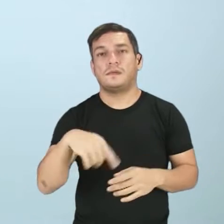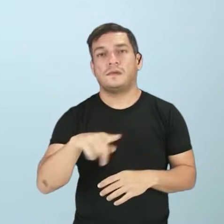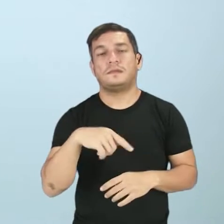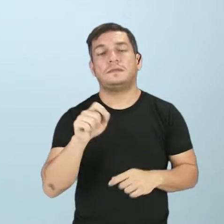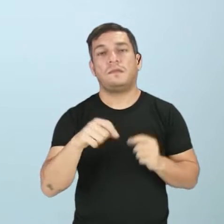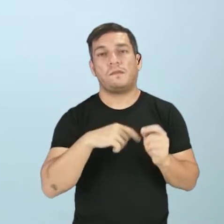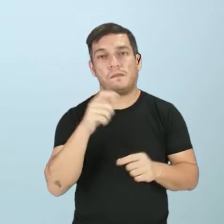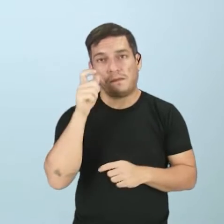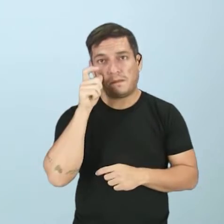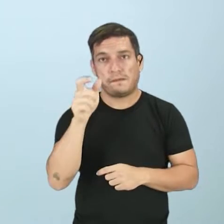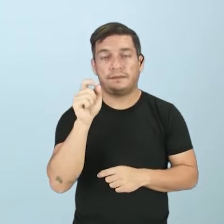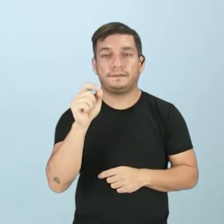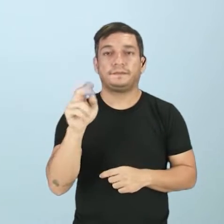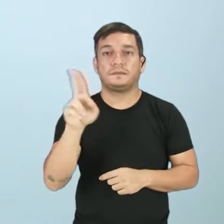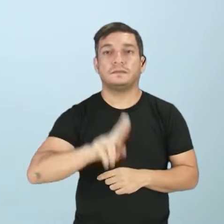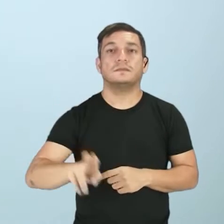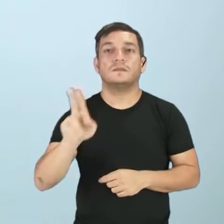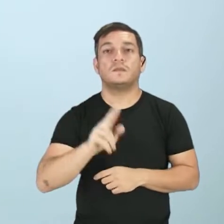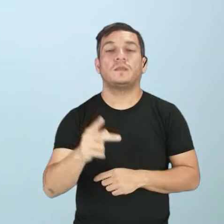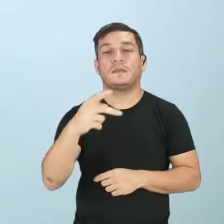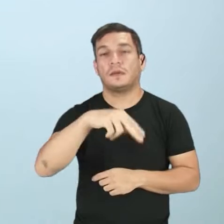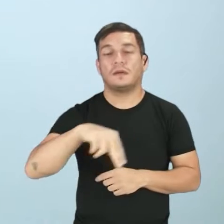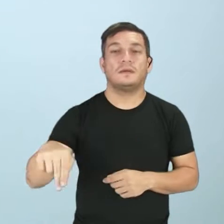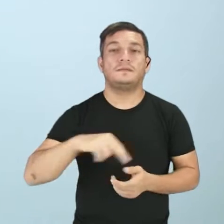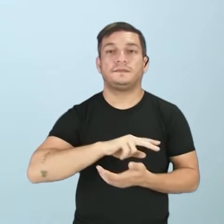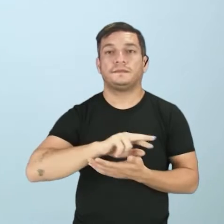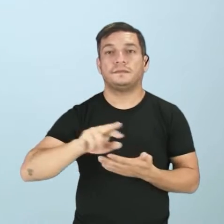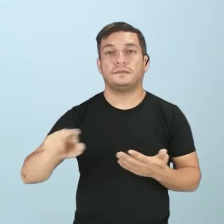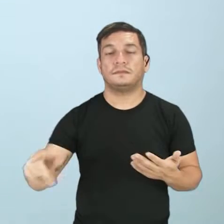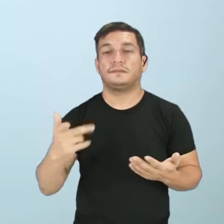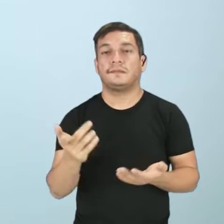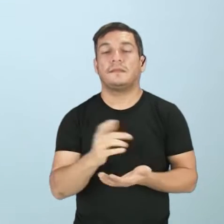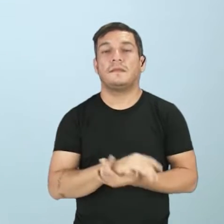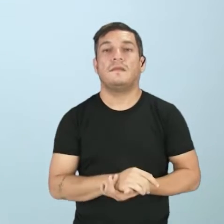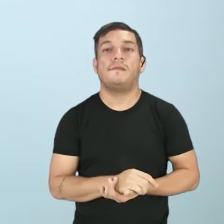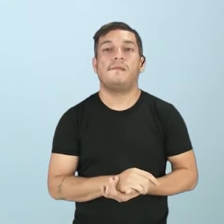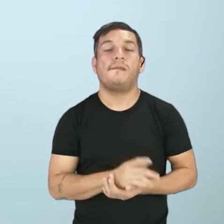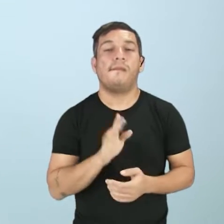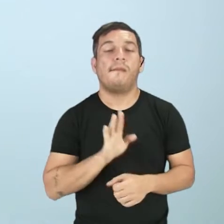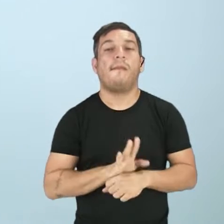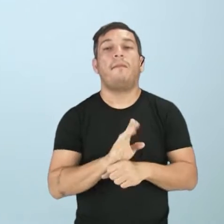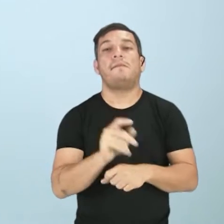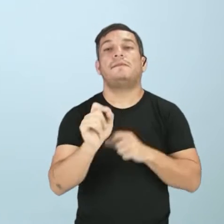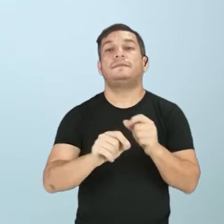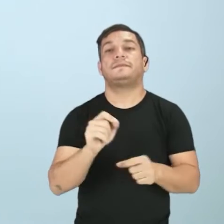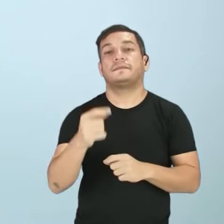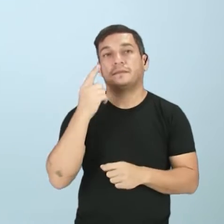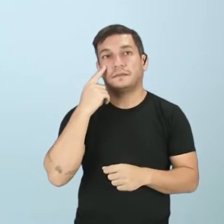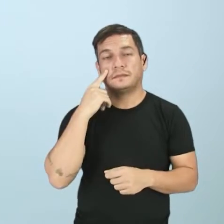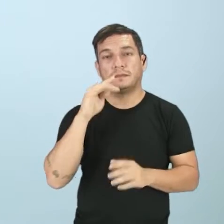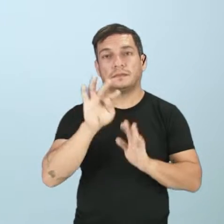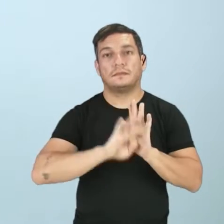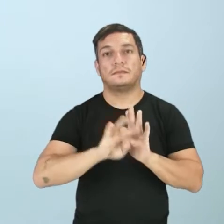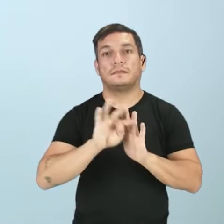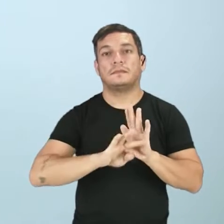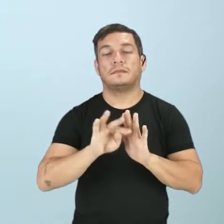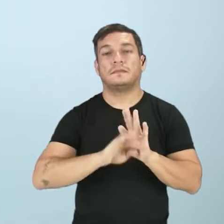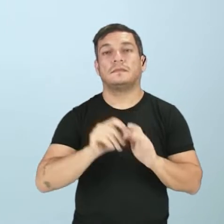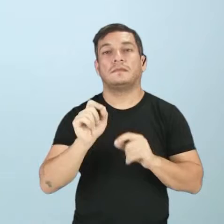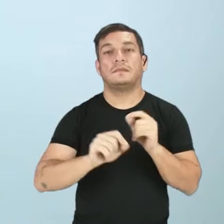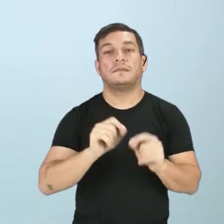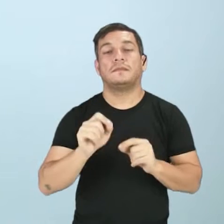você observe ali e utilize esses pronomes, são vários, e eles ajudam a rebuscar o nosso texto, a deixar o nosso